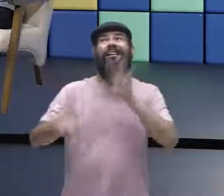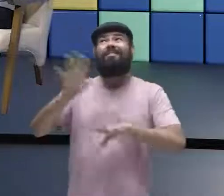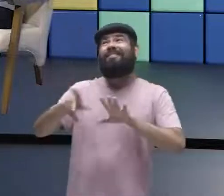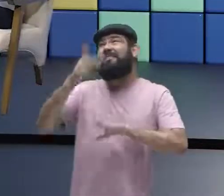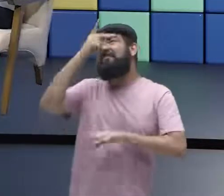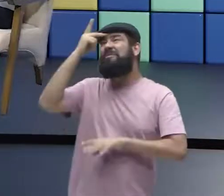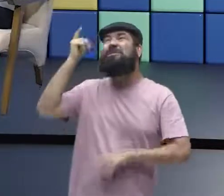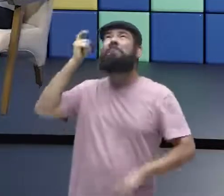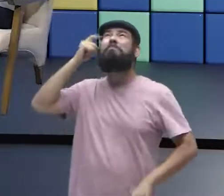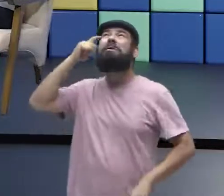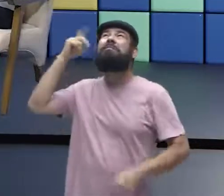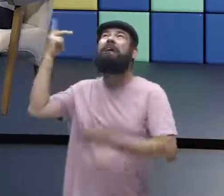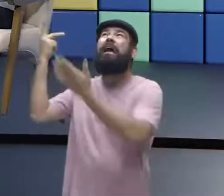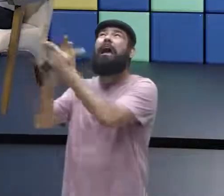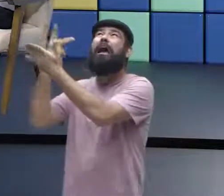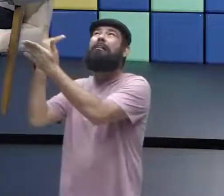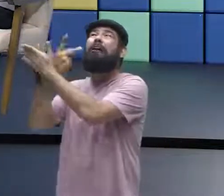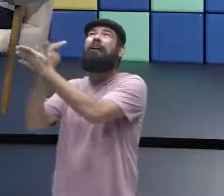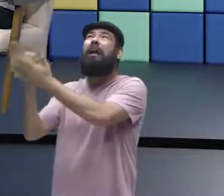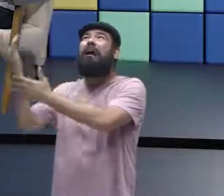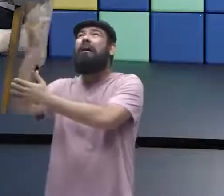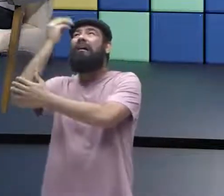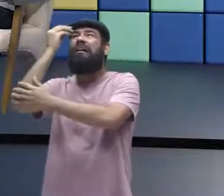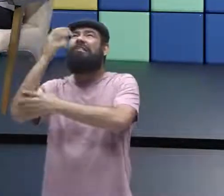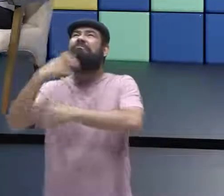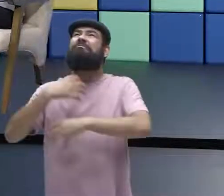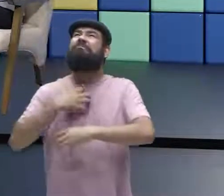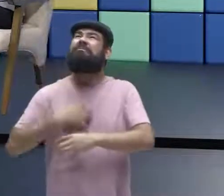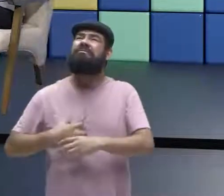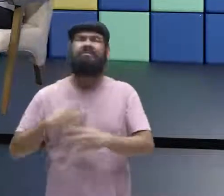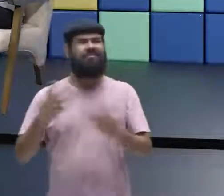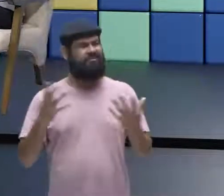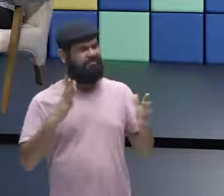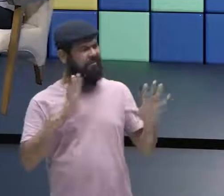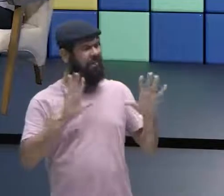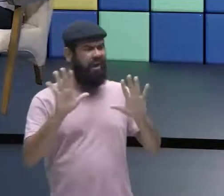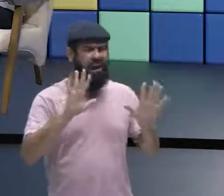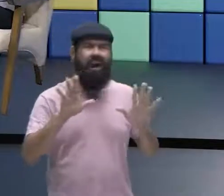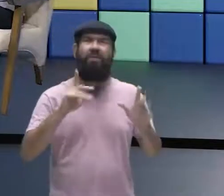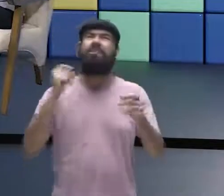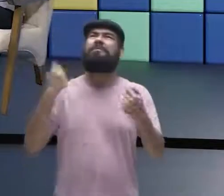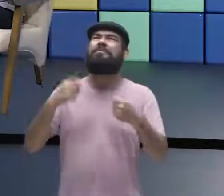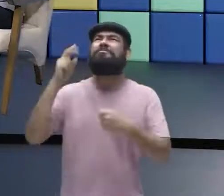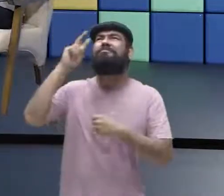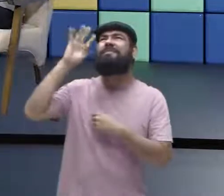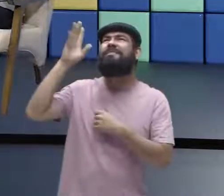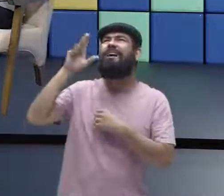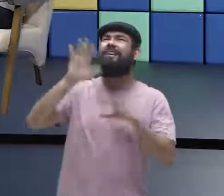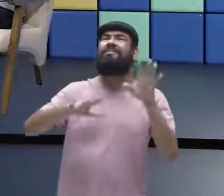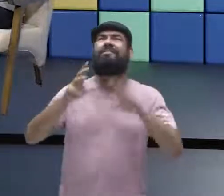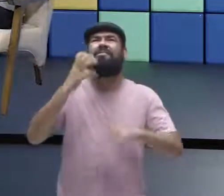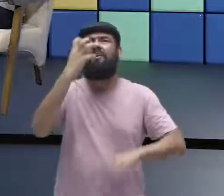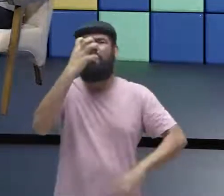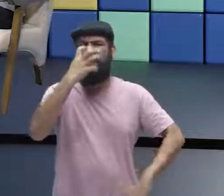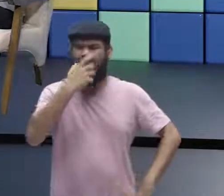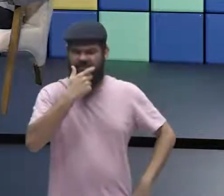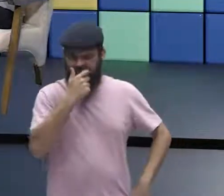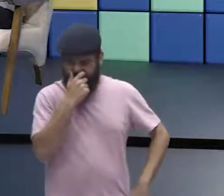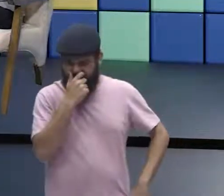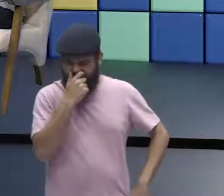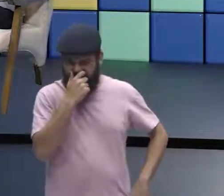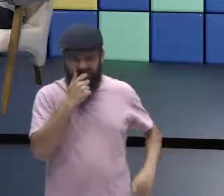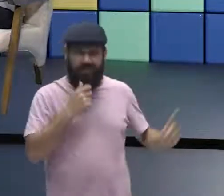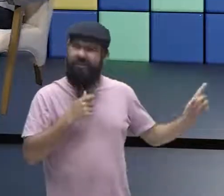interpretam diferente, né? As atitudes, principalmente ali do seu meio. Então, às vezes alguma coisa que te deixa com raiva pode parecer para o outro